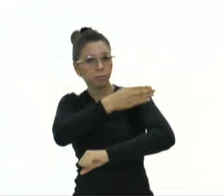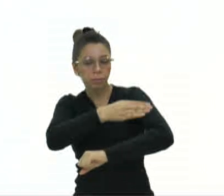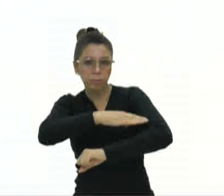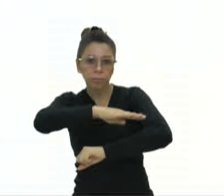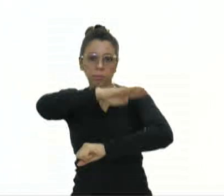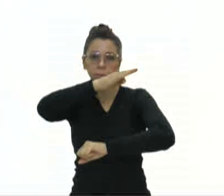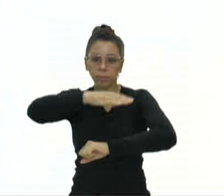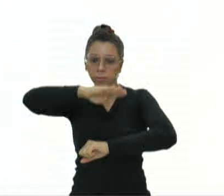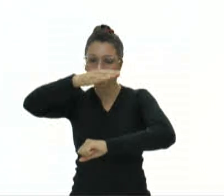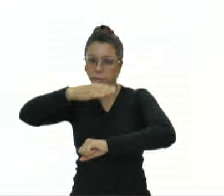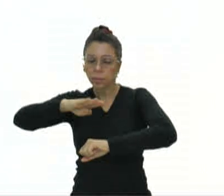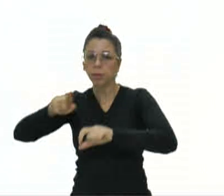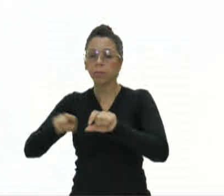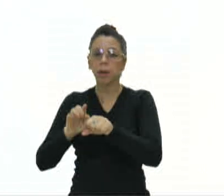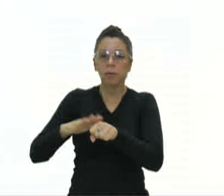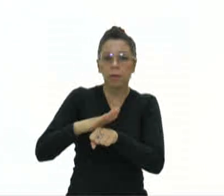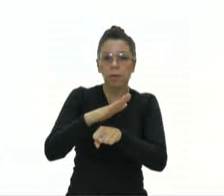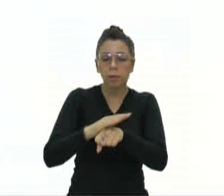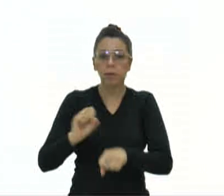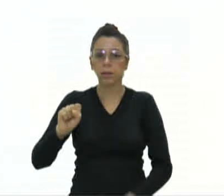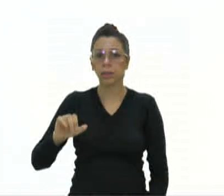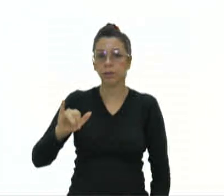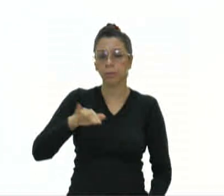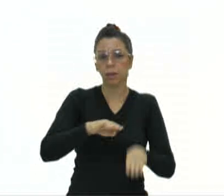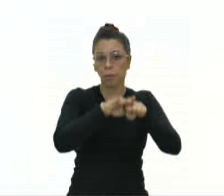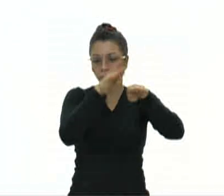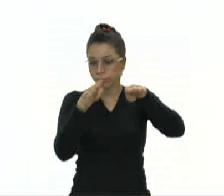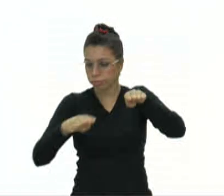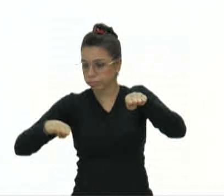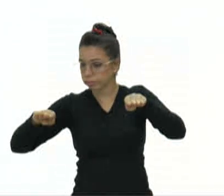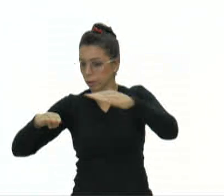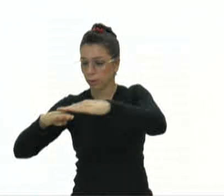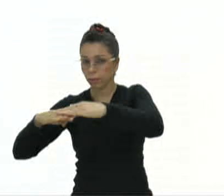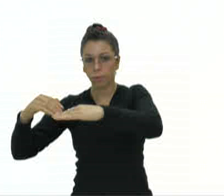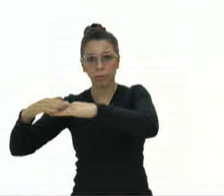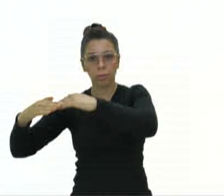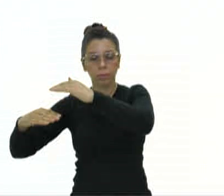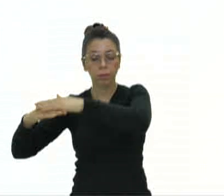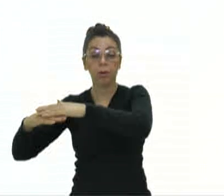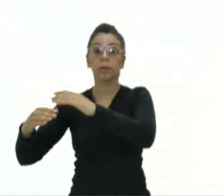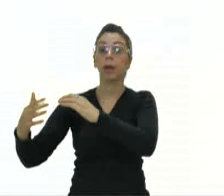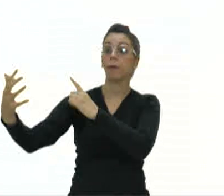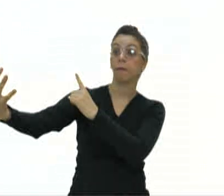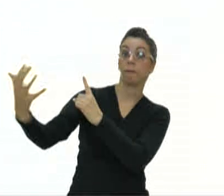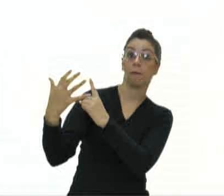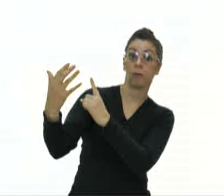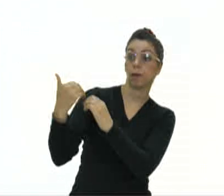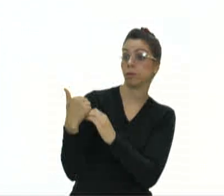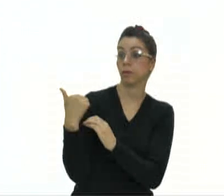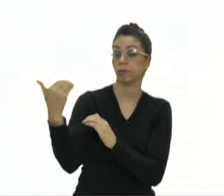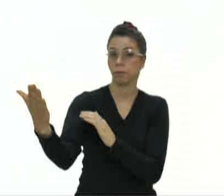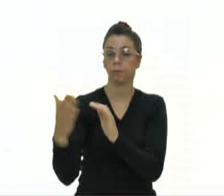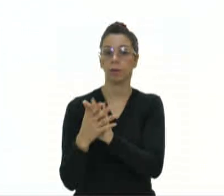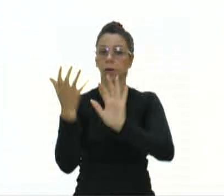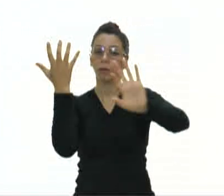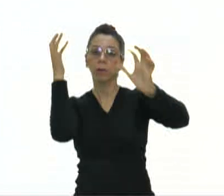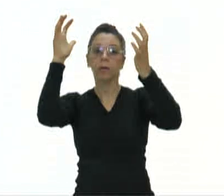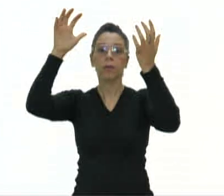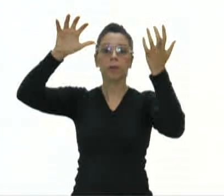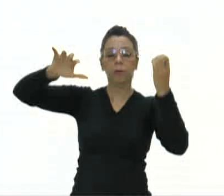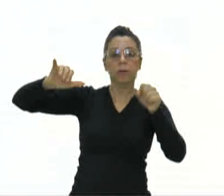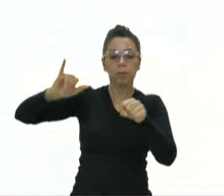escudos cristalinos e bacias sedimentares, e resultam da ação de processos externos, que são intemperismo,